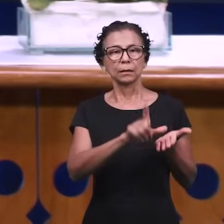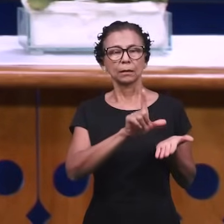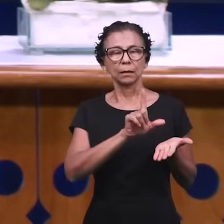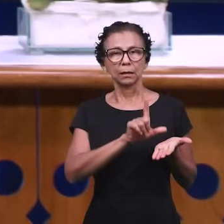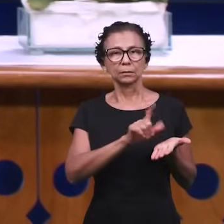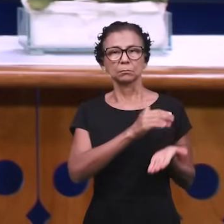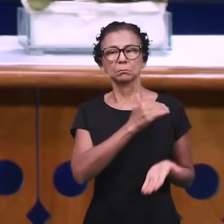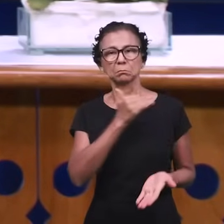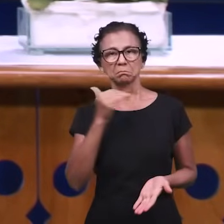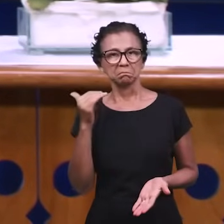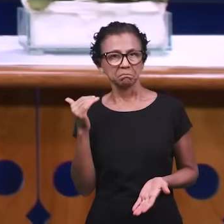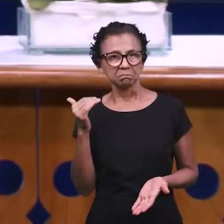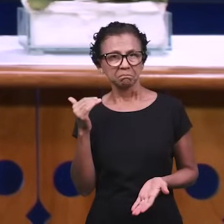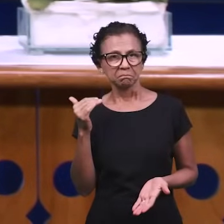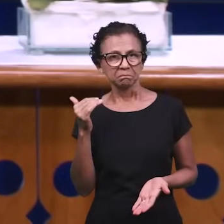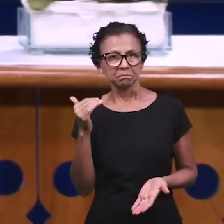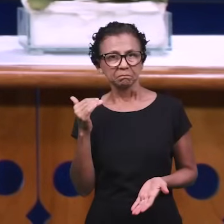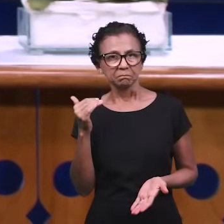Lázaro morreu.